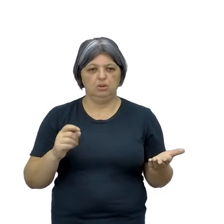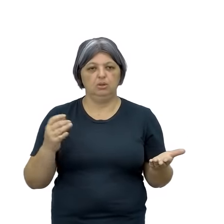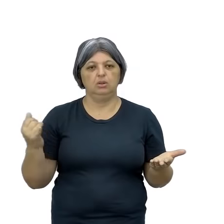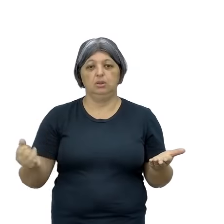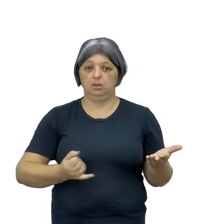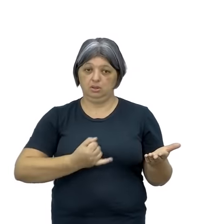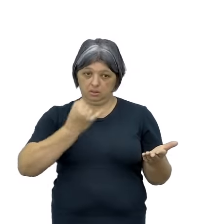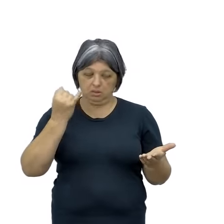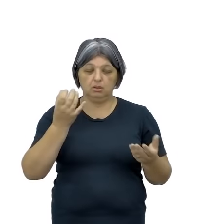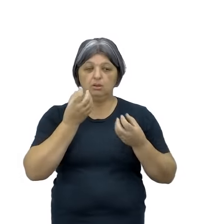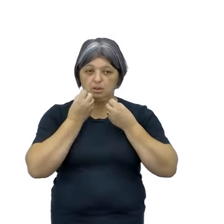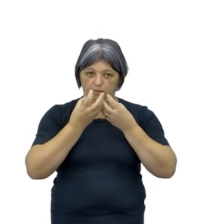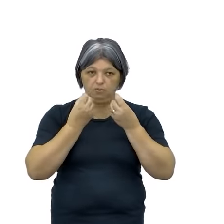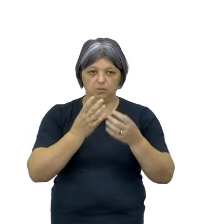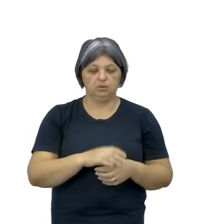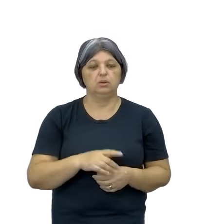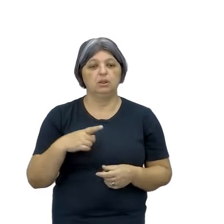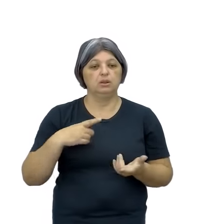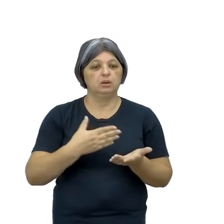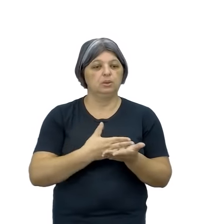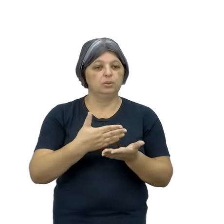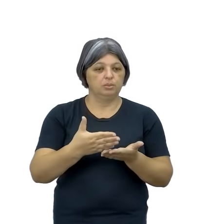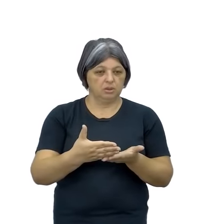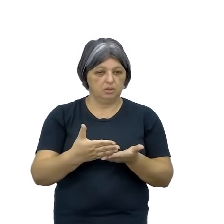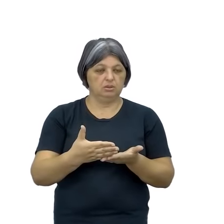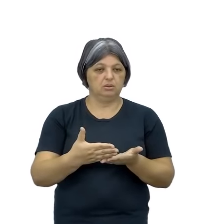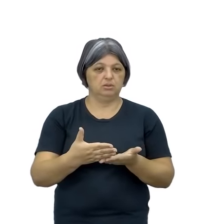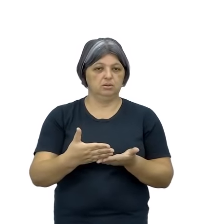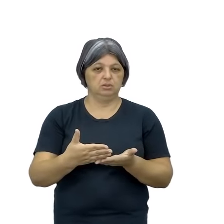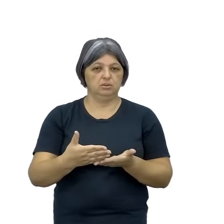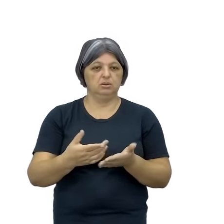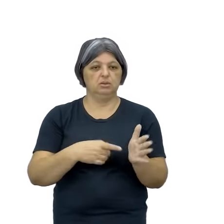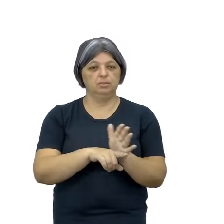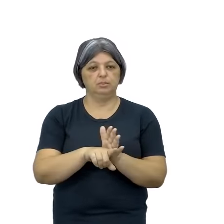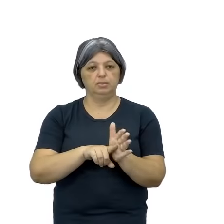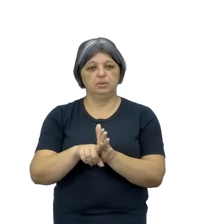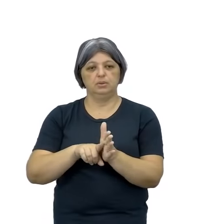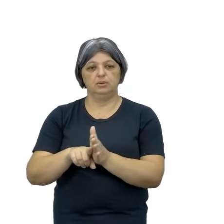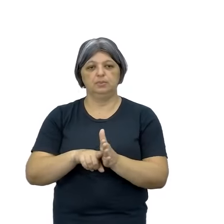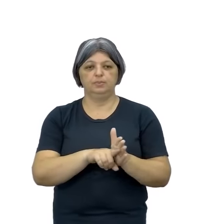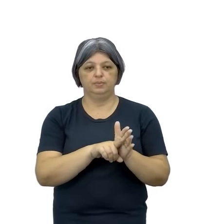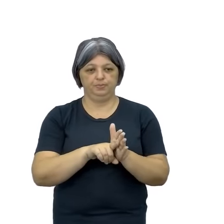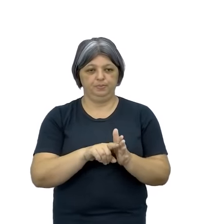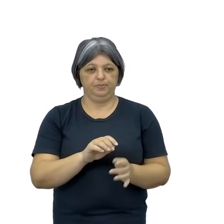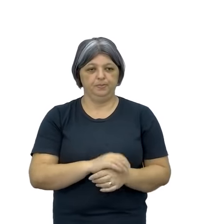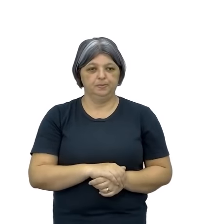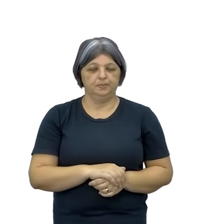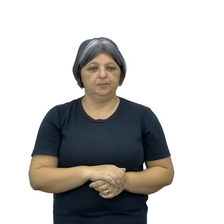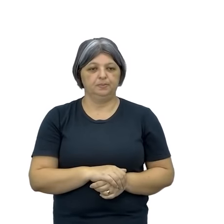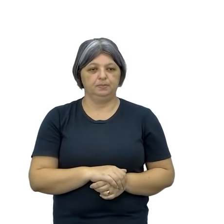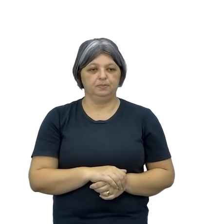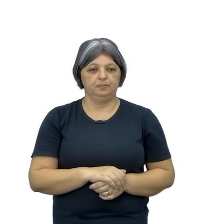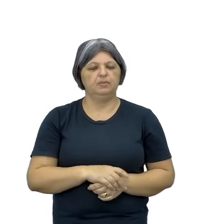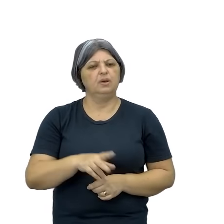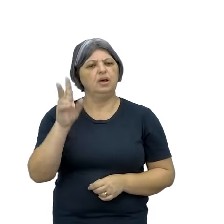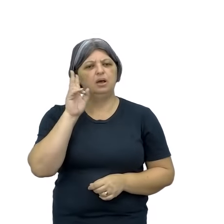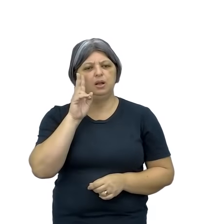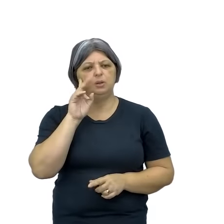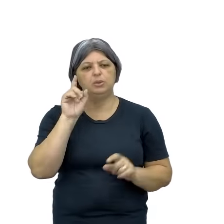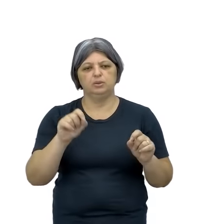importantes, e aqui, então, eu começo o movimento da minha pesquisa. Lembrando que nós aqui,